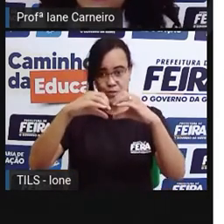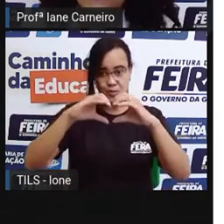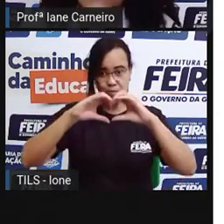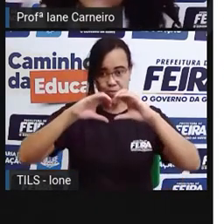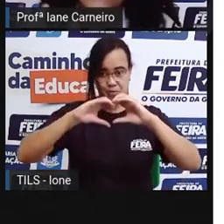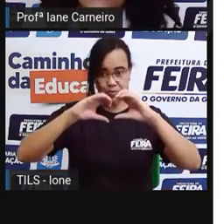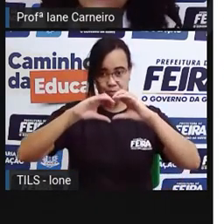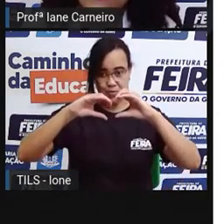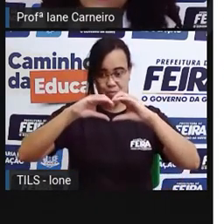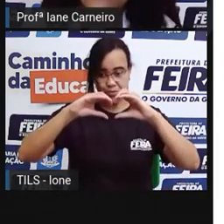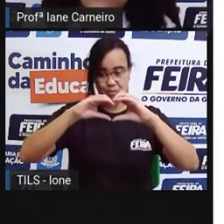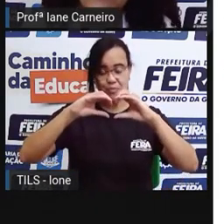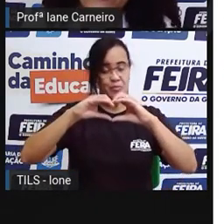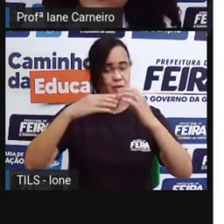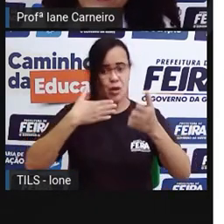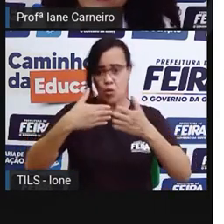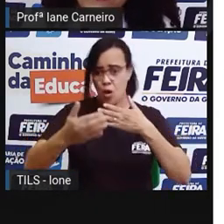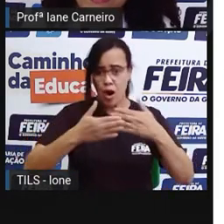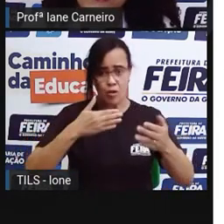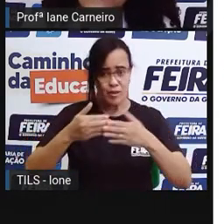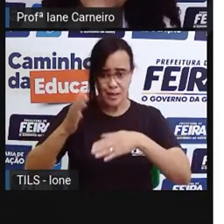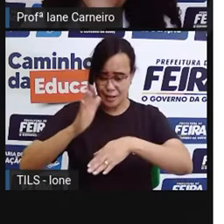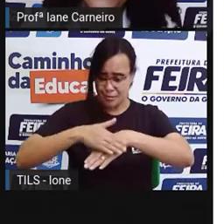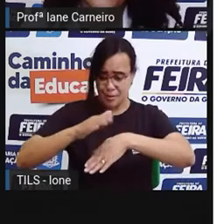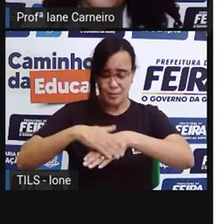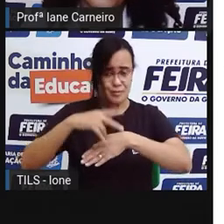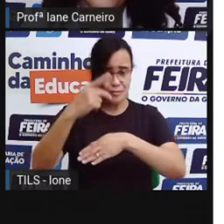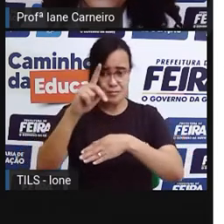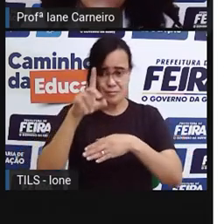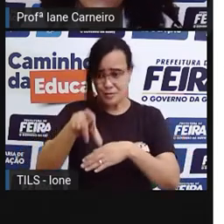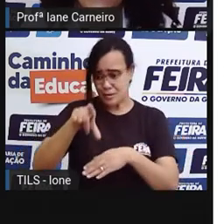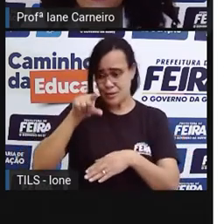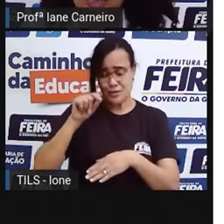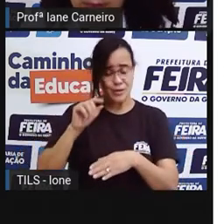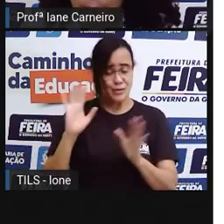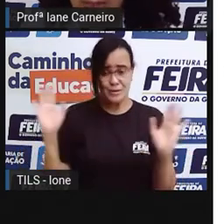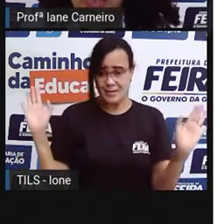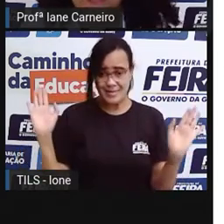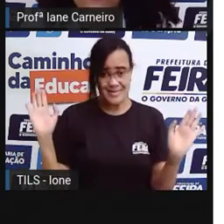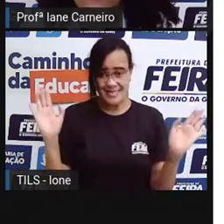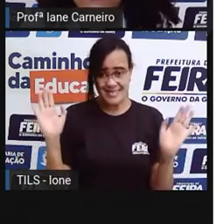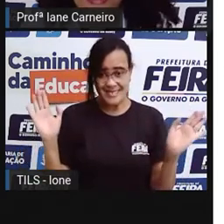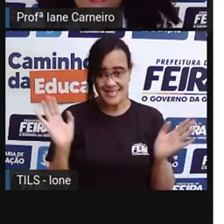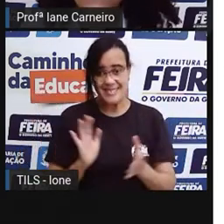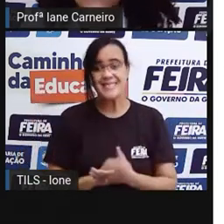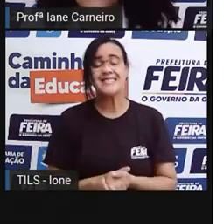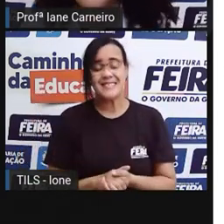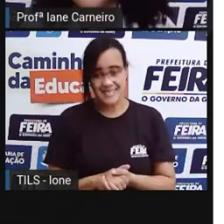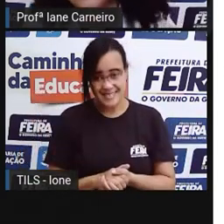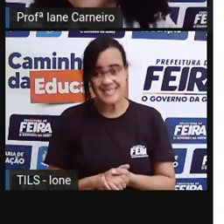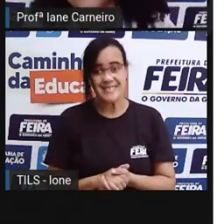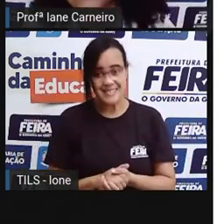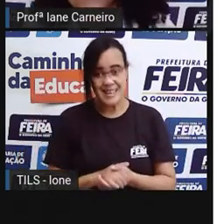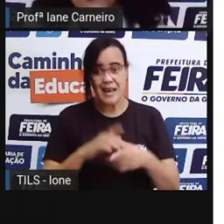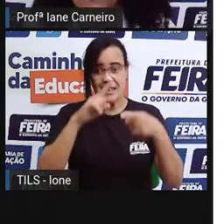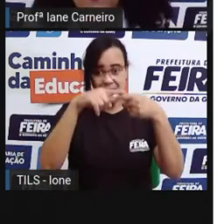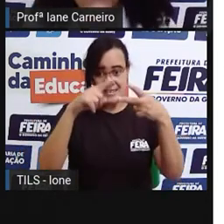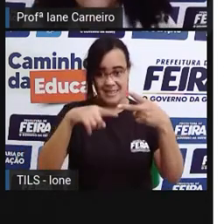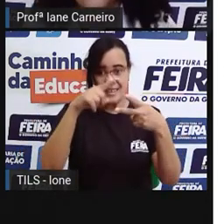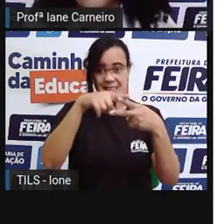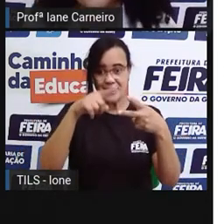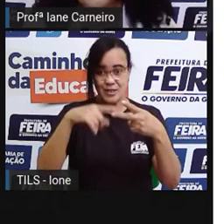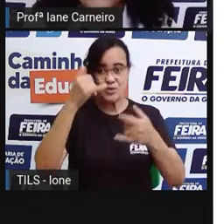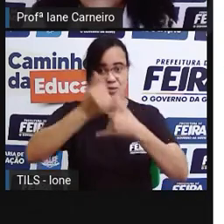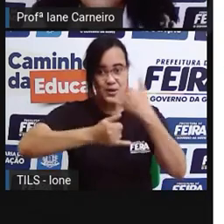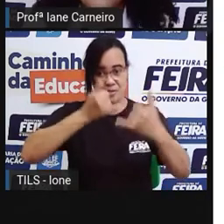que você quiser fazer aí, você pode fazer, certo? Então, são essas duas artes aí que nós iremos fazer